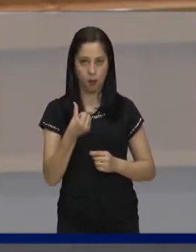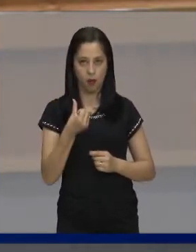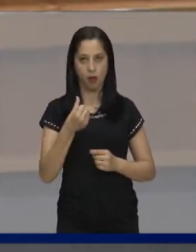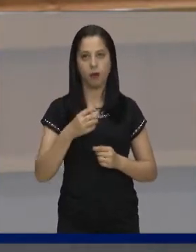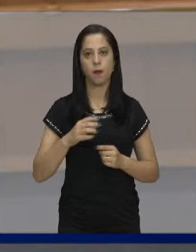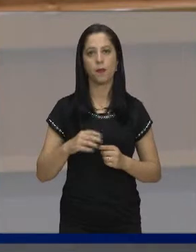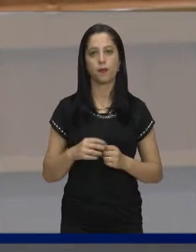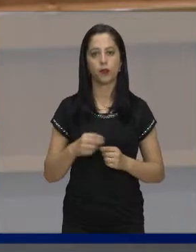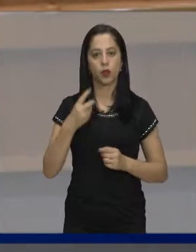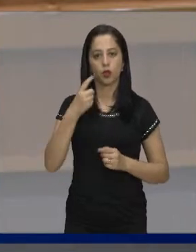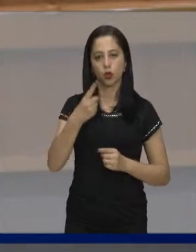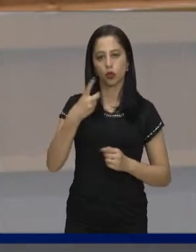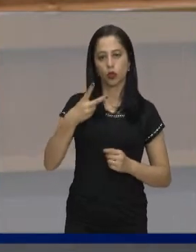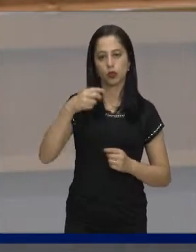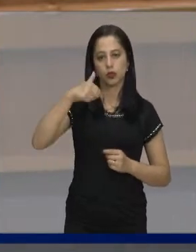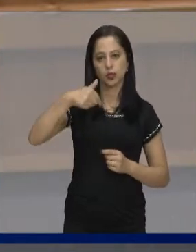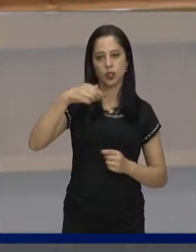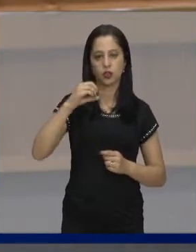12706/2021,